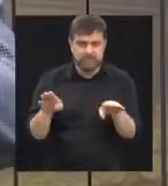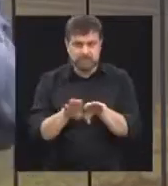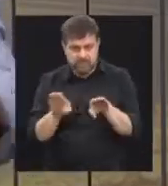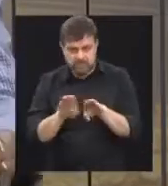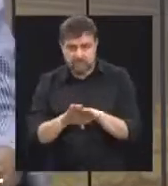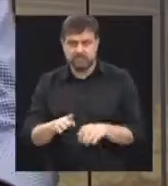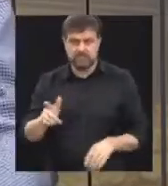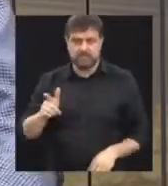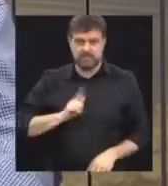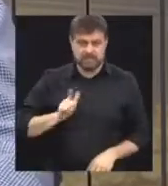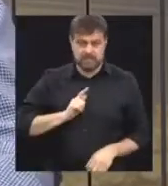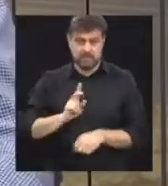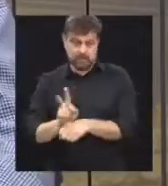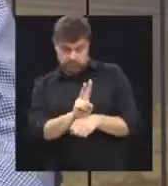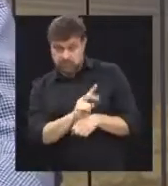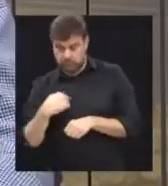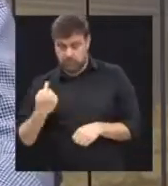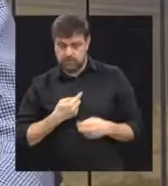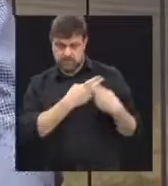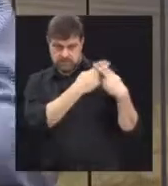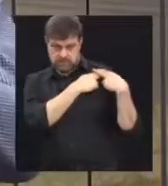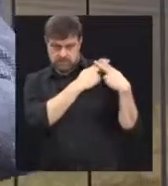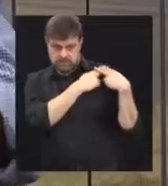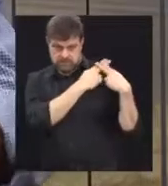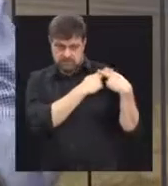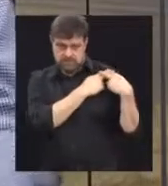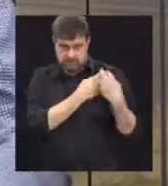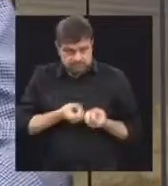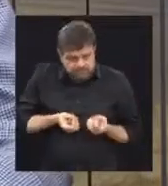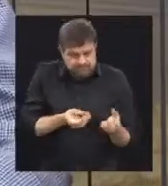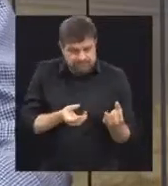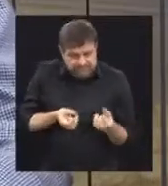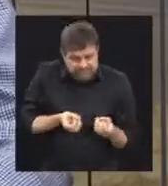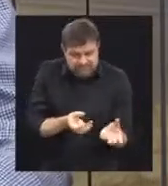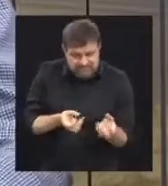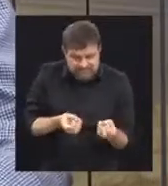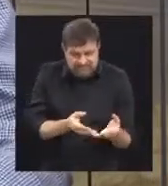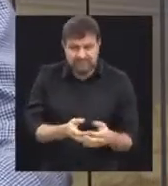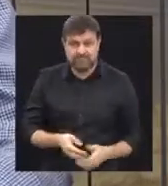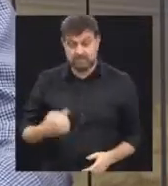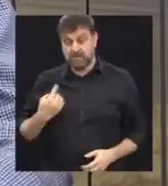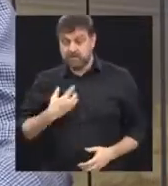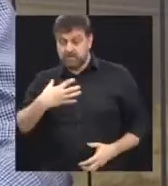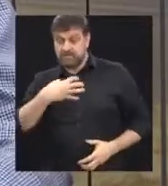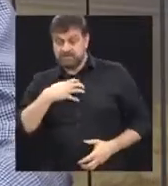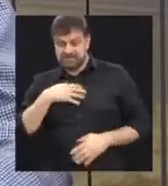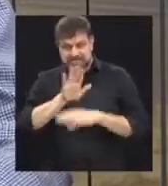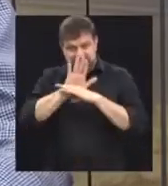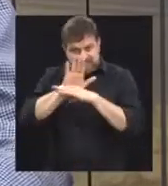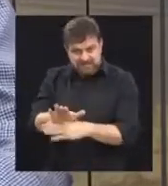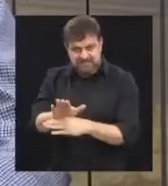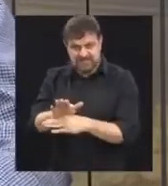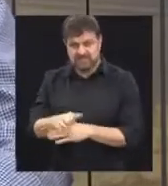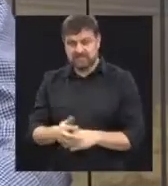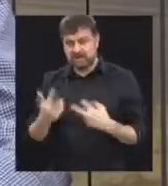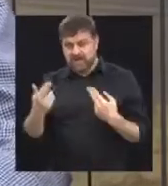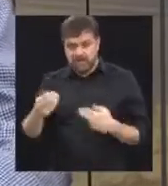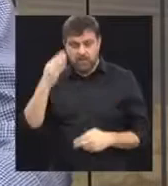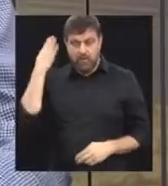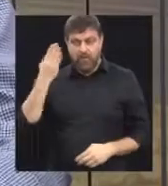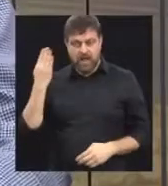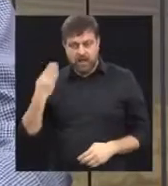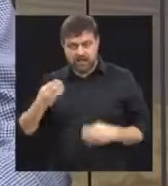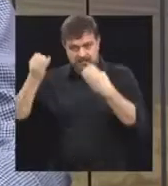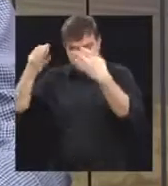sob a supervisão nossa, passando valores. Então, tudo isso aí é uma forma de ajudar e, como a Nádia falou,